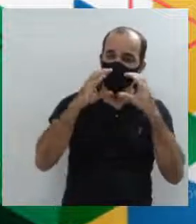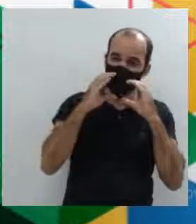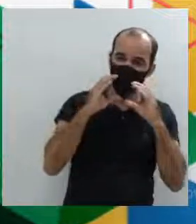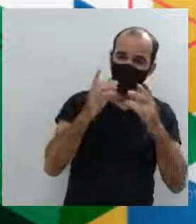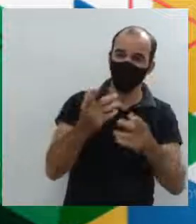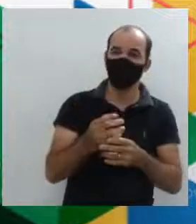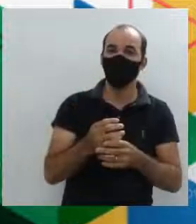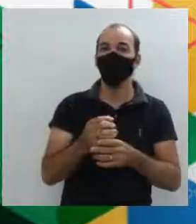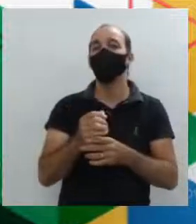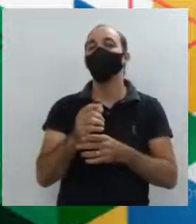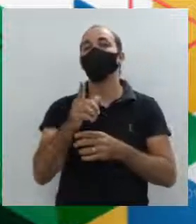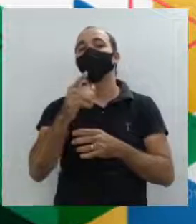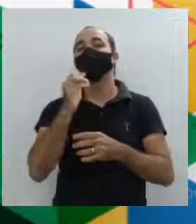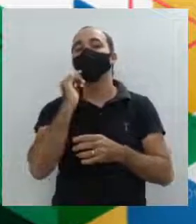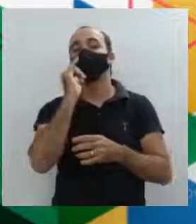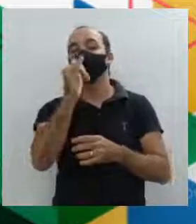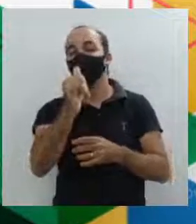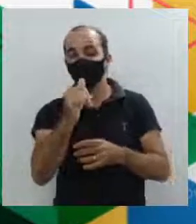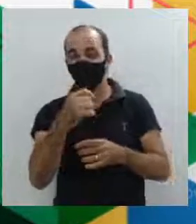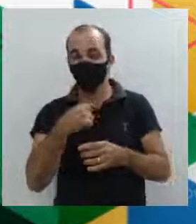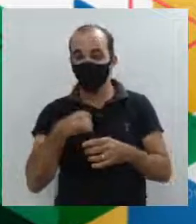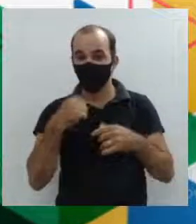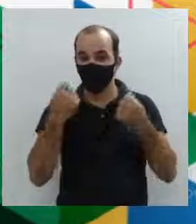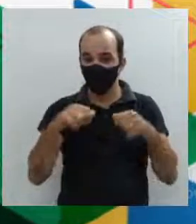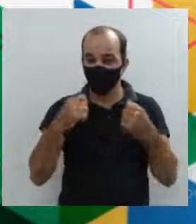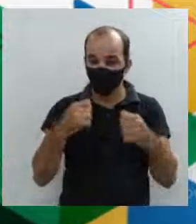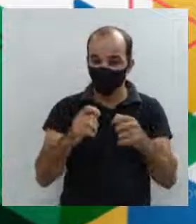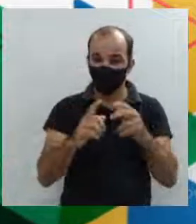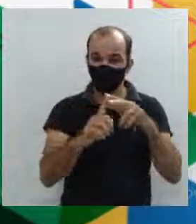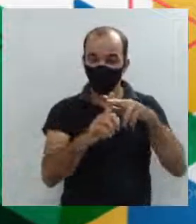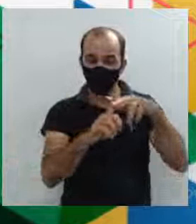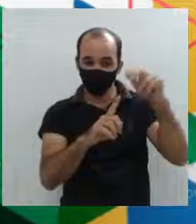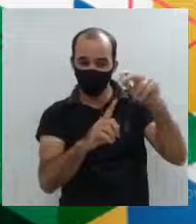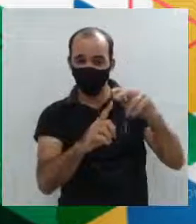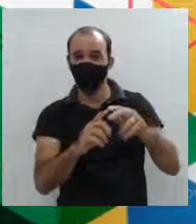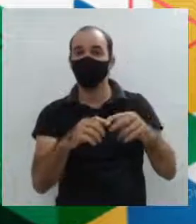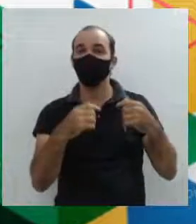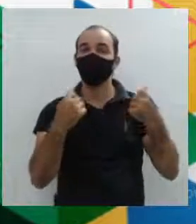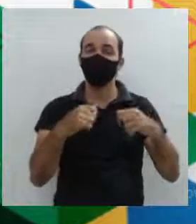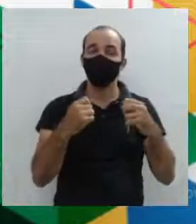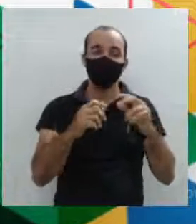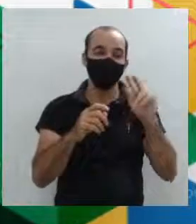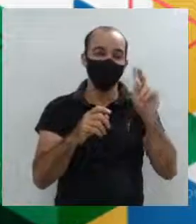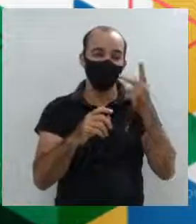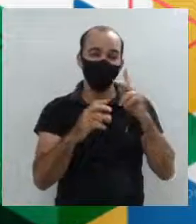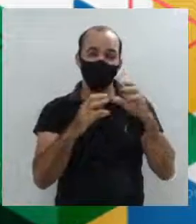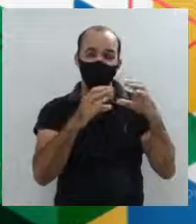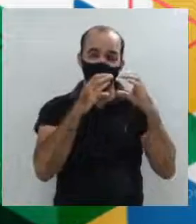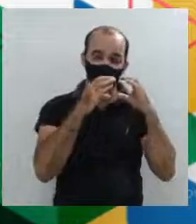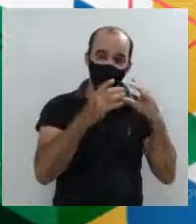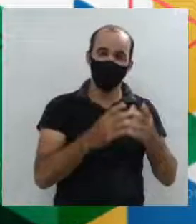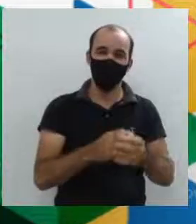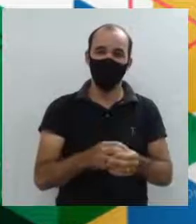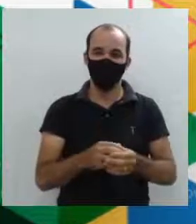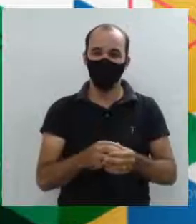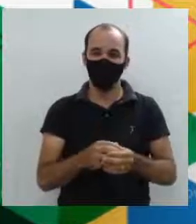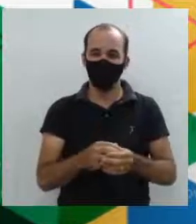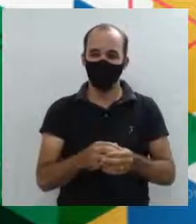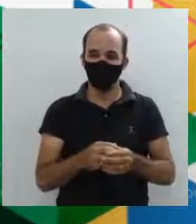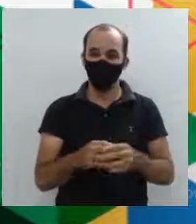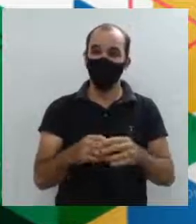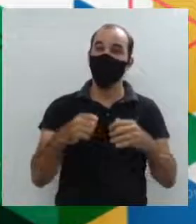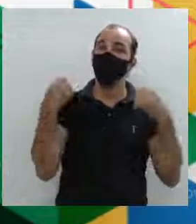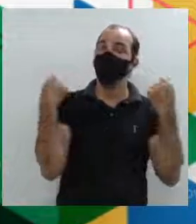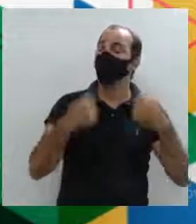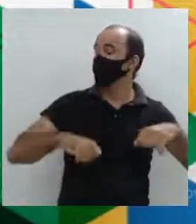esse refrigerante, eu preciso comer esse hambúrguer. Mas vem uma pergunta assim bem especial, você precisa mesmo tomar